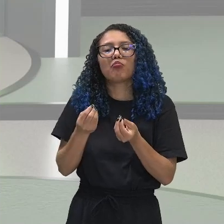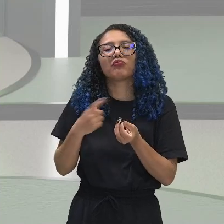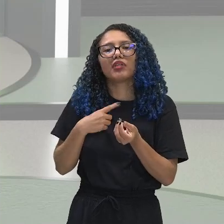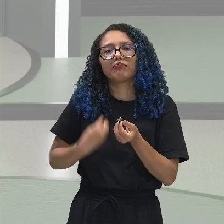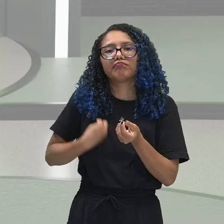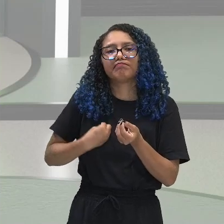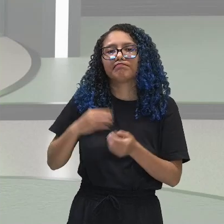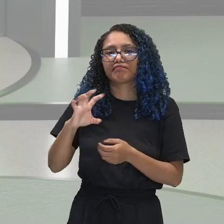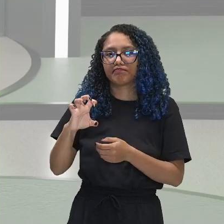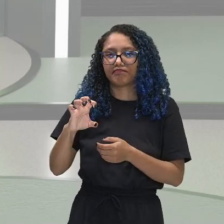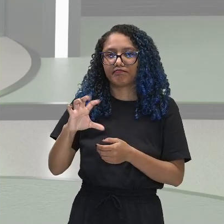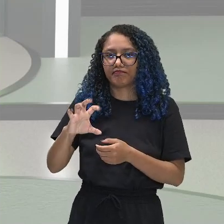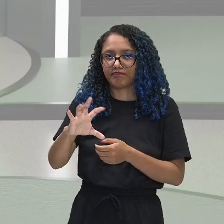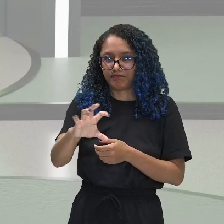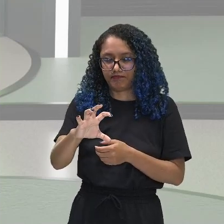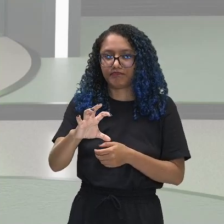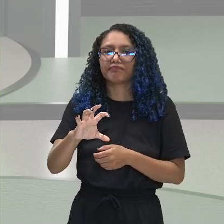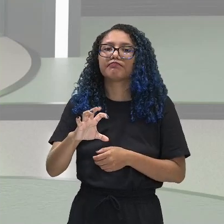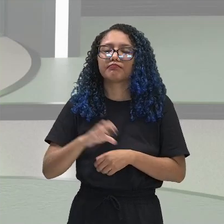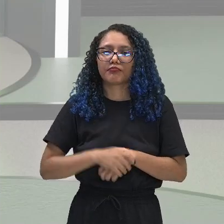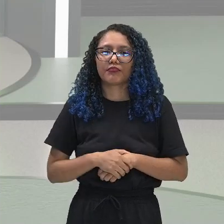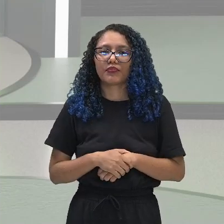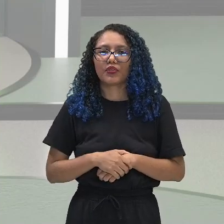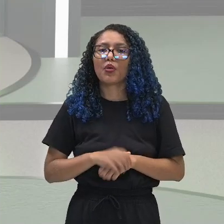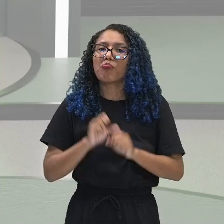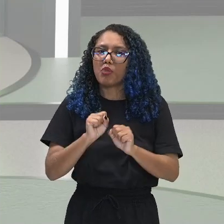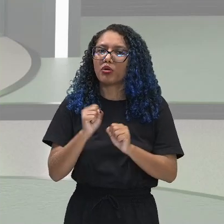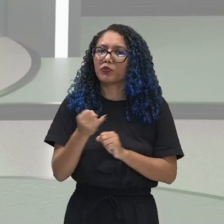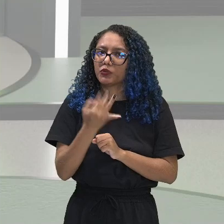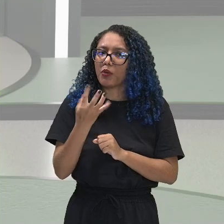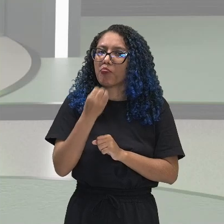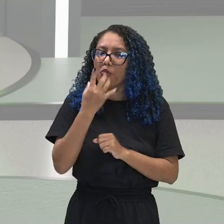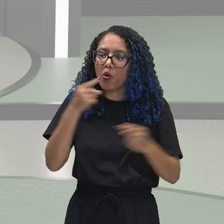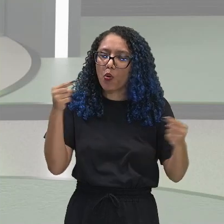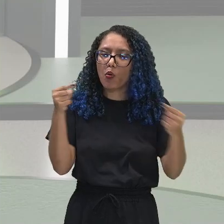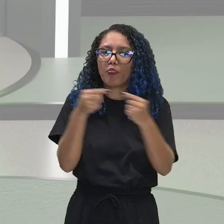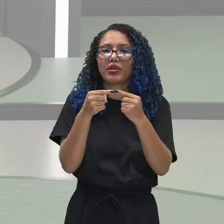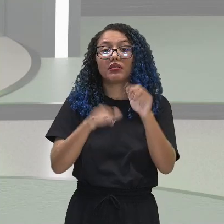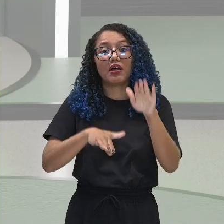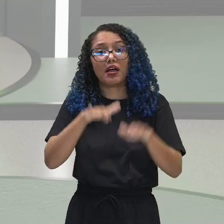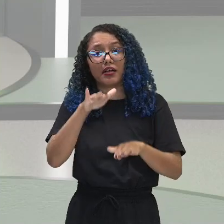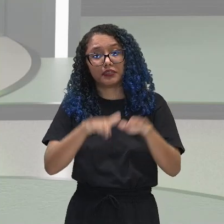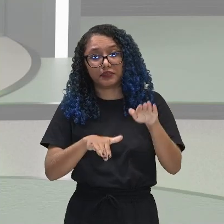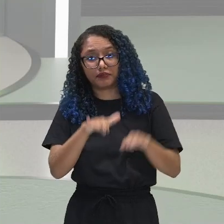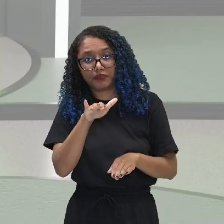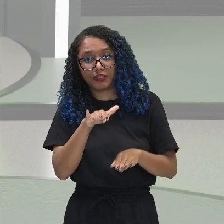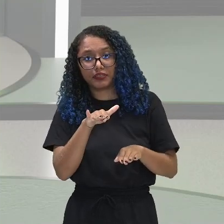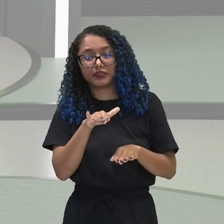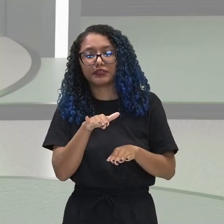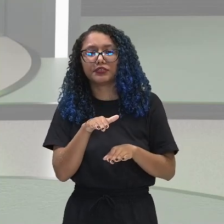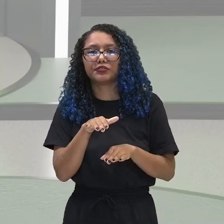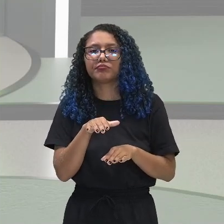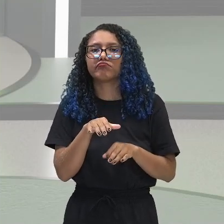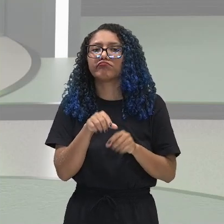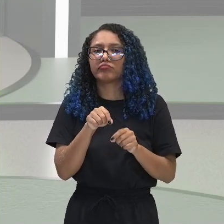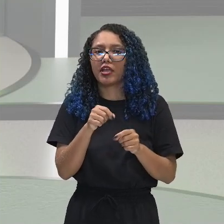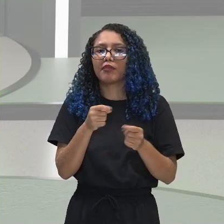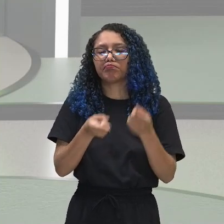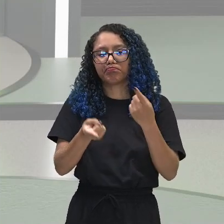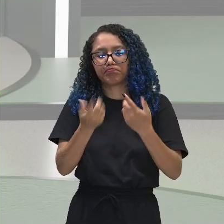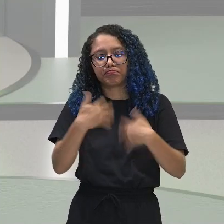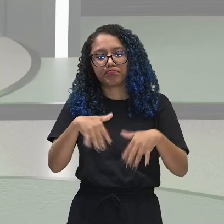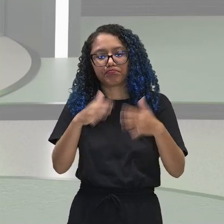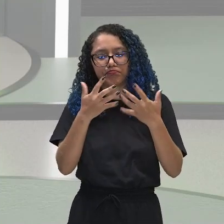presentes em quantidades suficientes, às vezes elas vão funcionar em uma temperatura suficiente